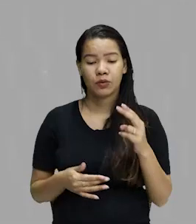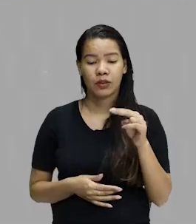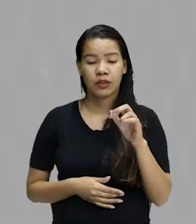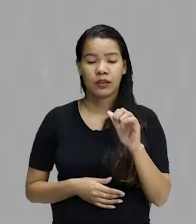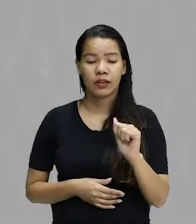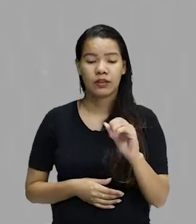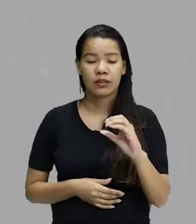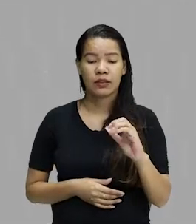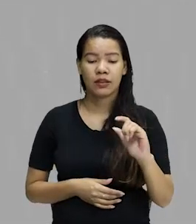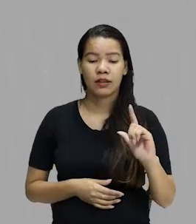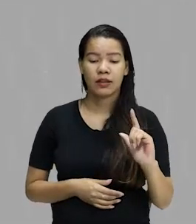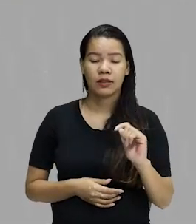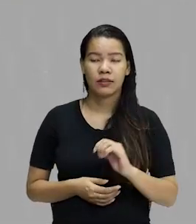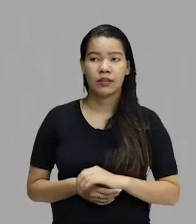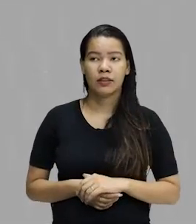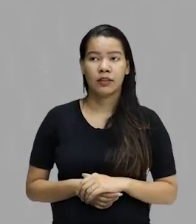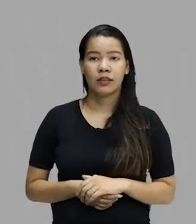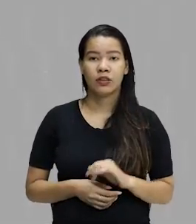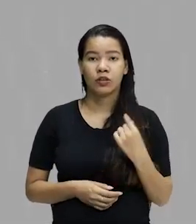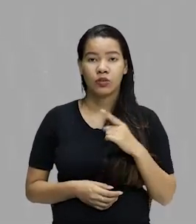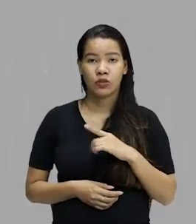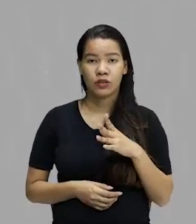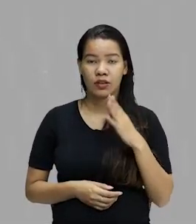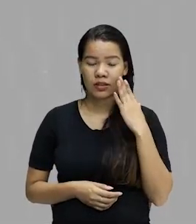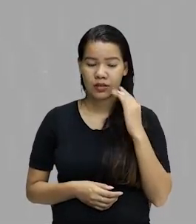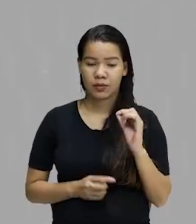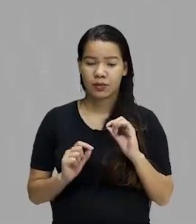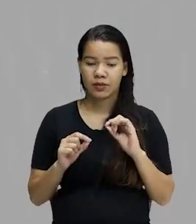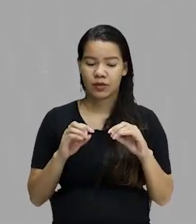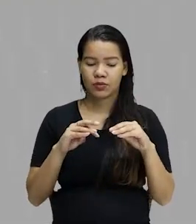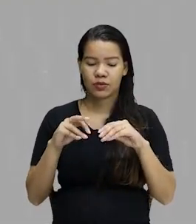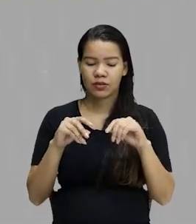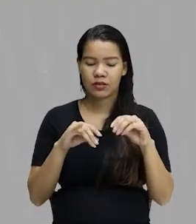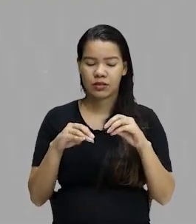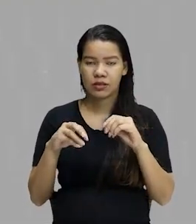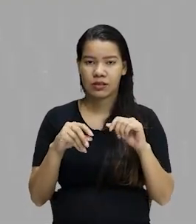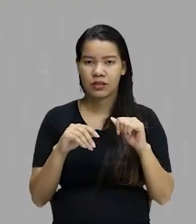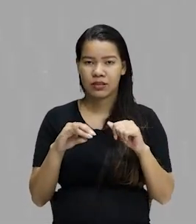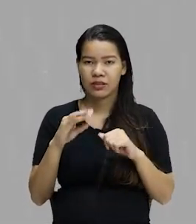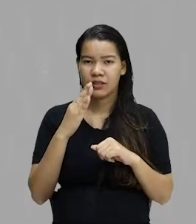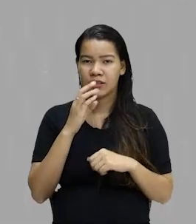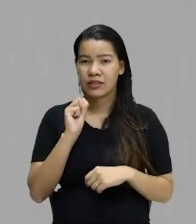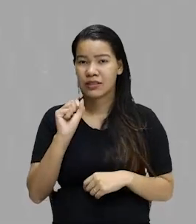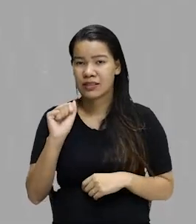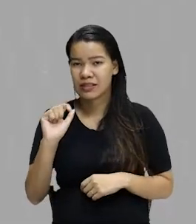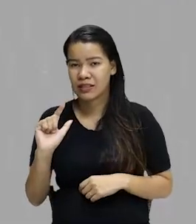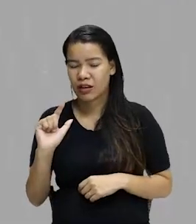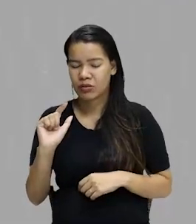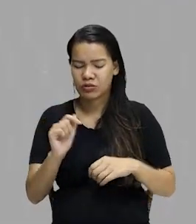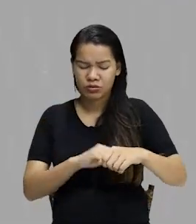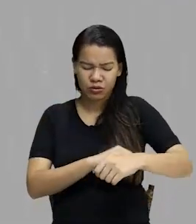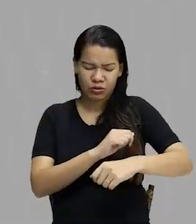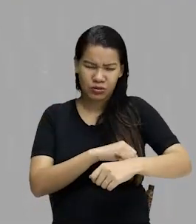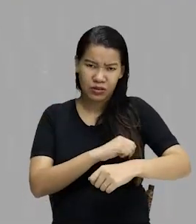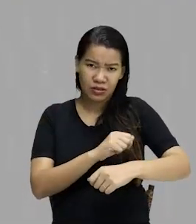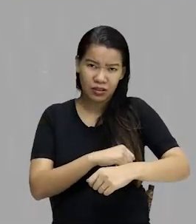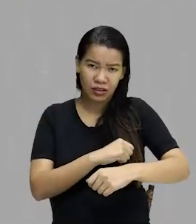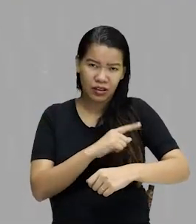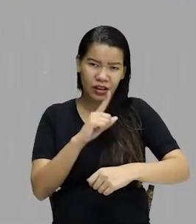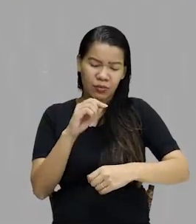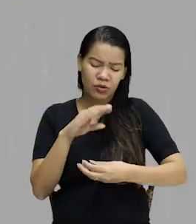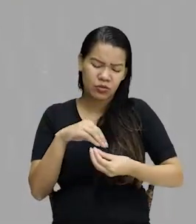NaCl. NaCl sabemos que é o sal de cozinha, é o cloreto de sódio. É uma substância